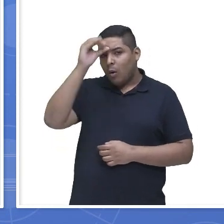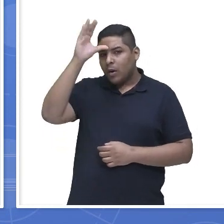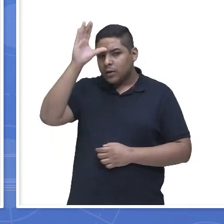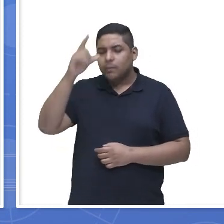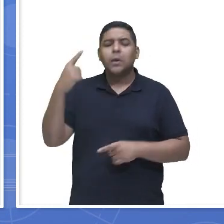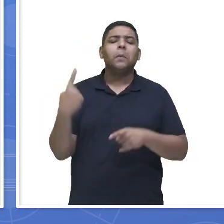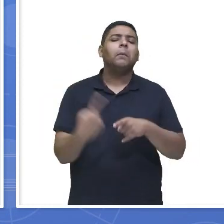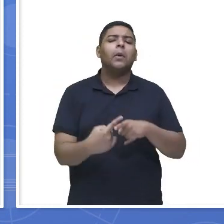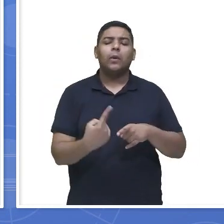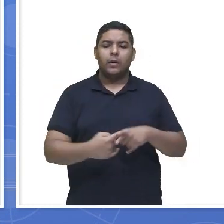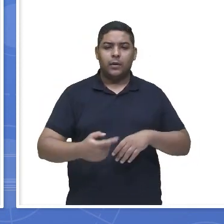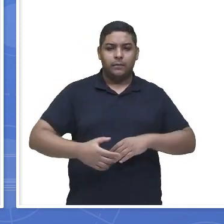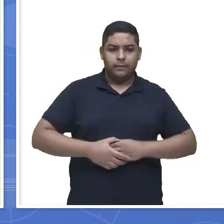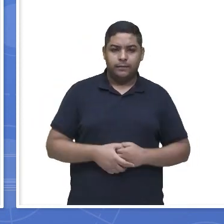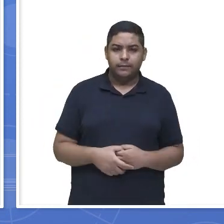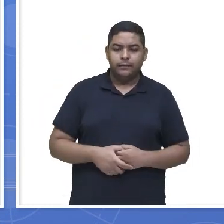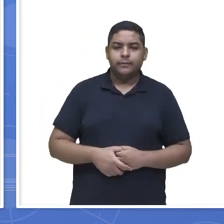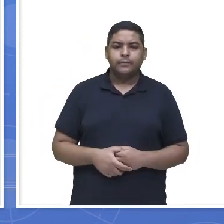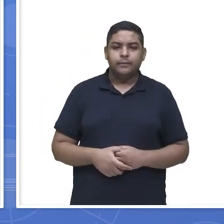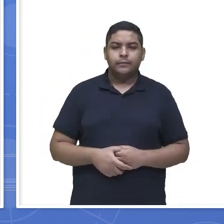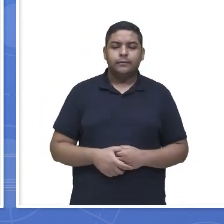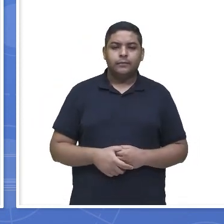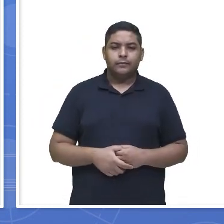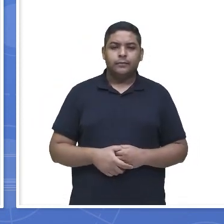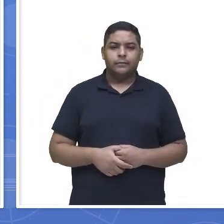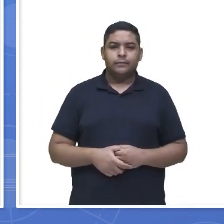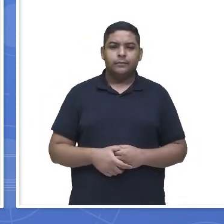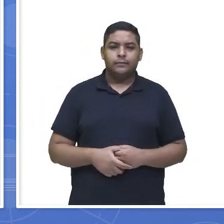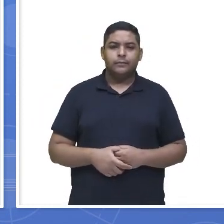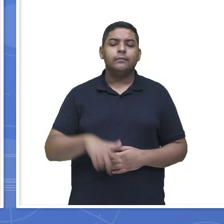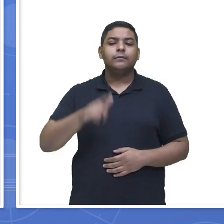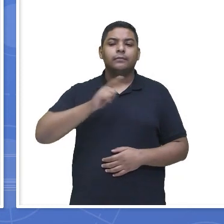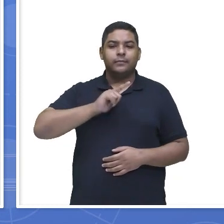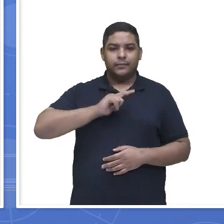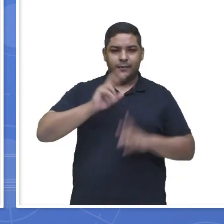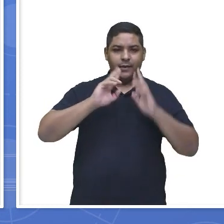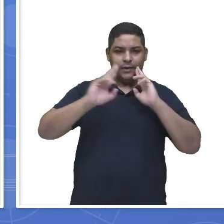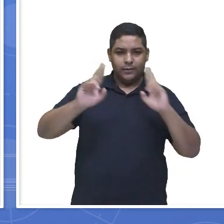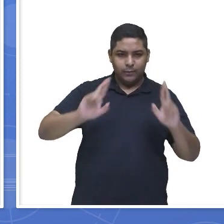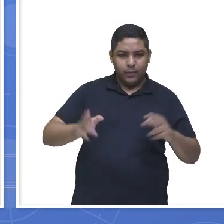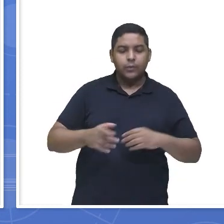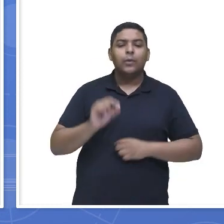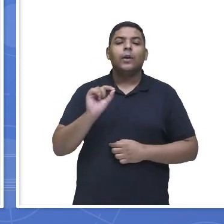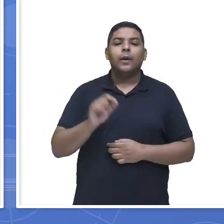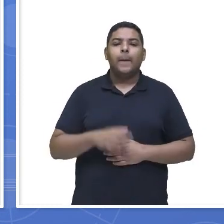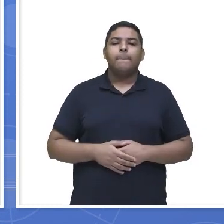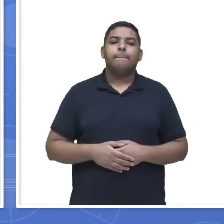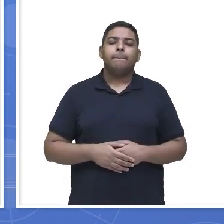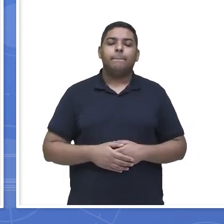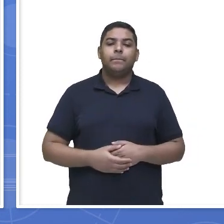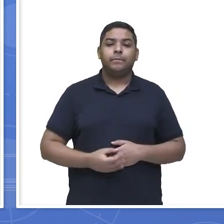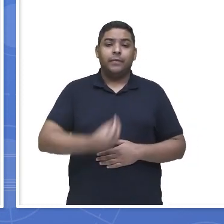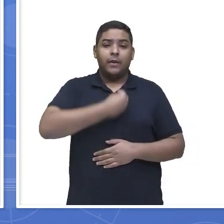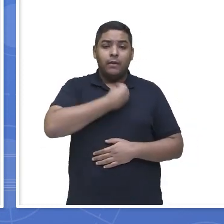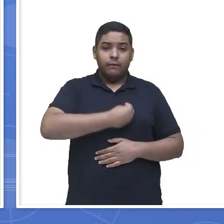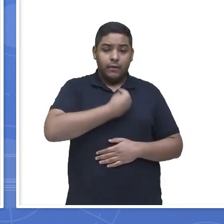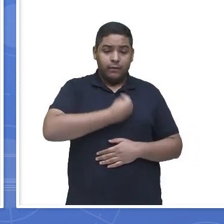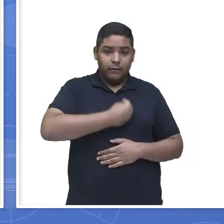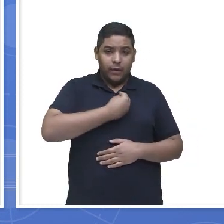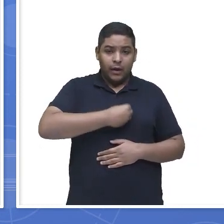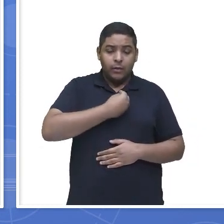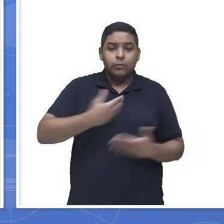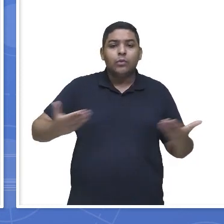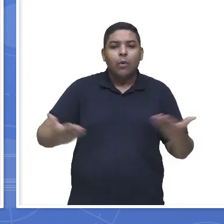quê? É válido lembrar, então nós vamos ver a nossa resposta aqui no gabarito, e diz o seguinte, olha: